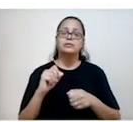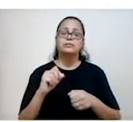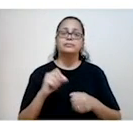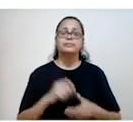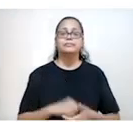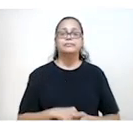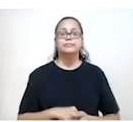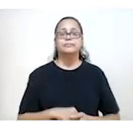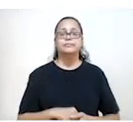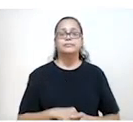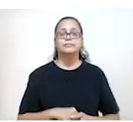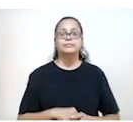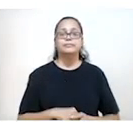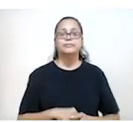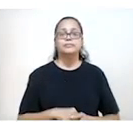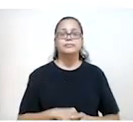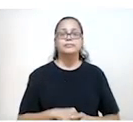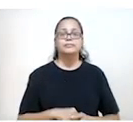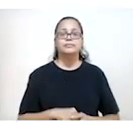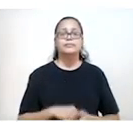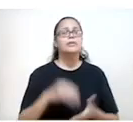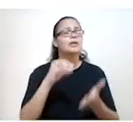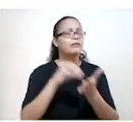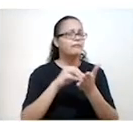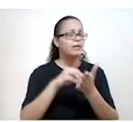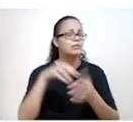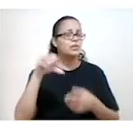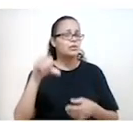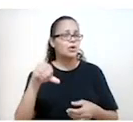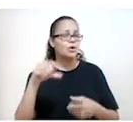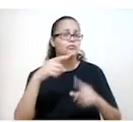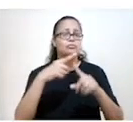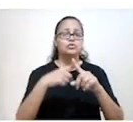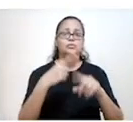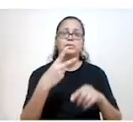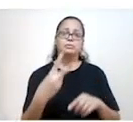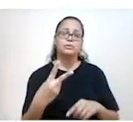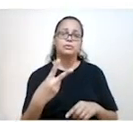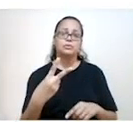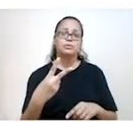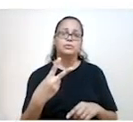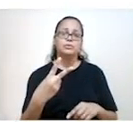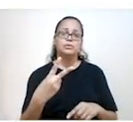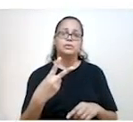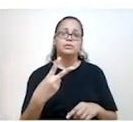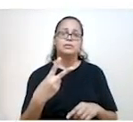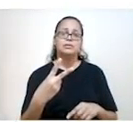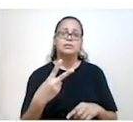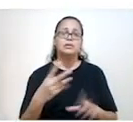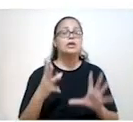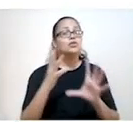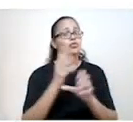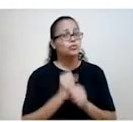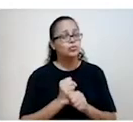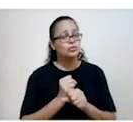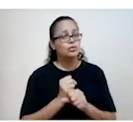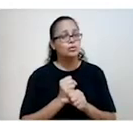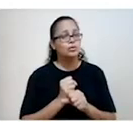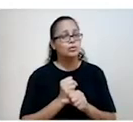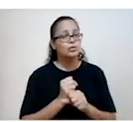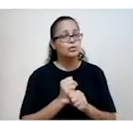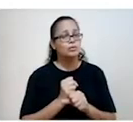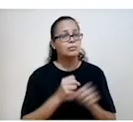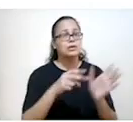eu expliquei aqui, ó, do 6 para chegar no 15, falta 9, multiplica por 2, aí soma com esse aqui para dar os